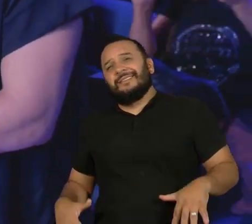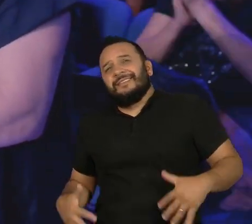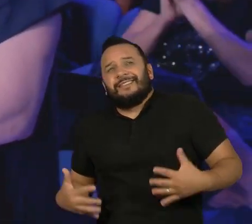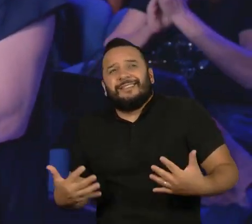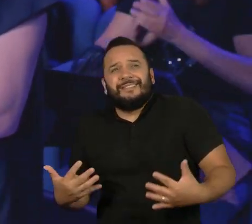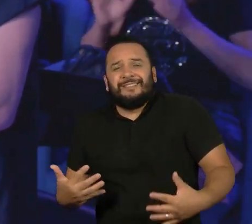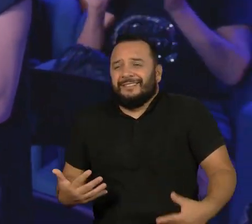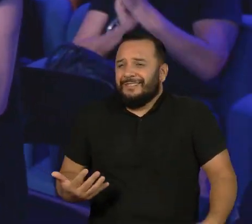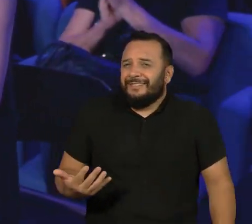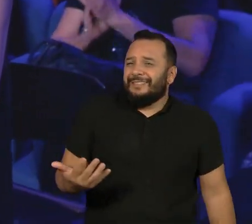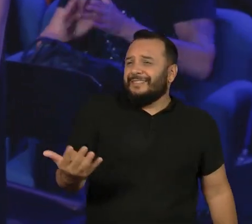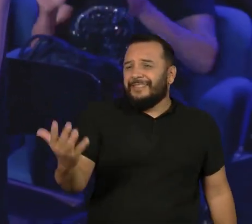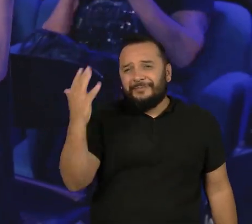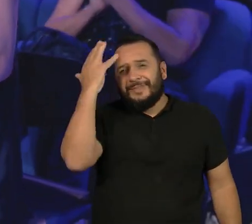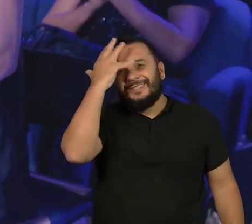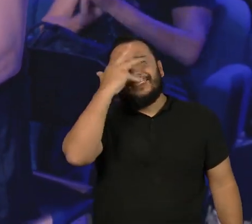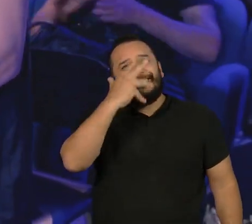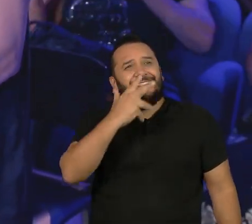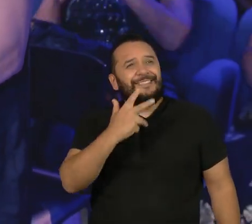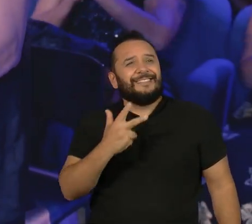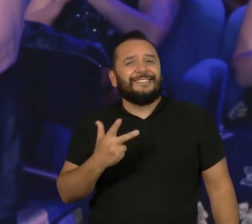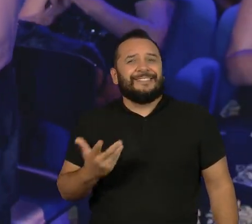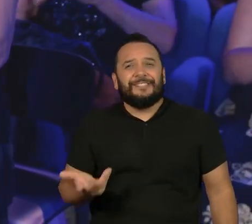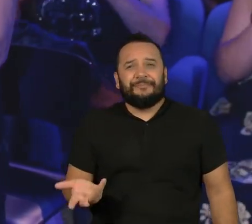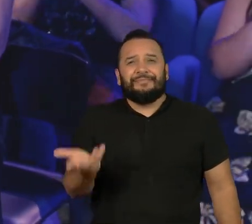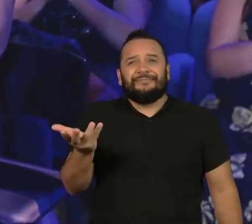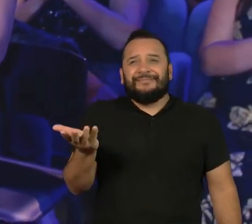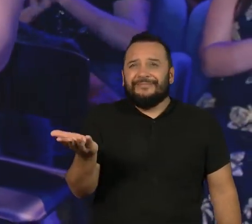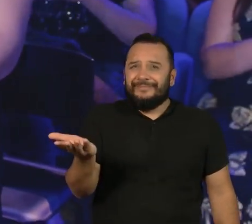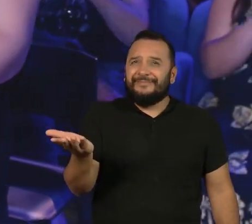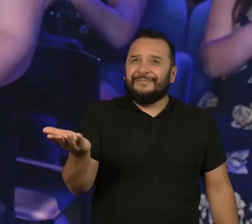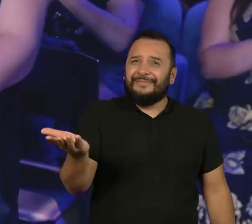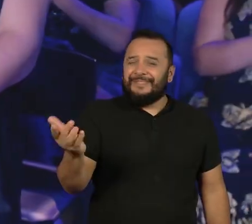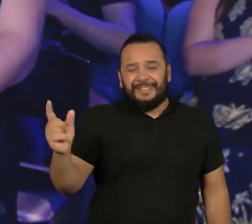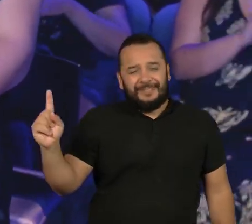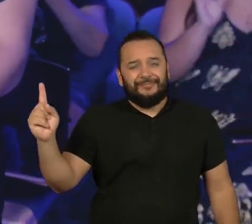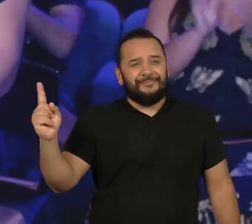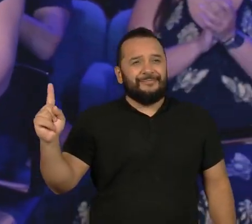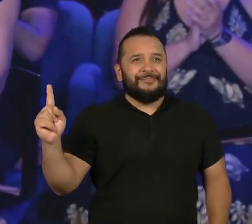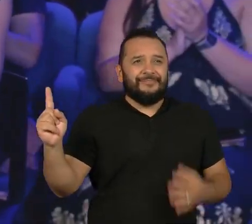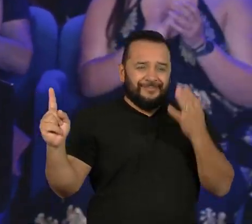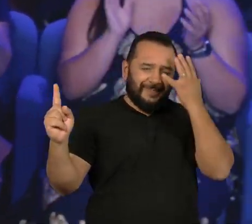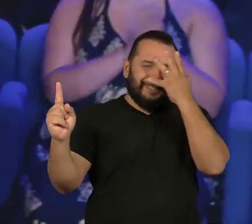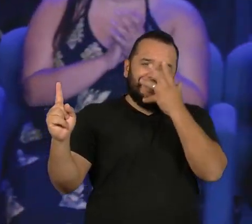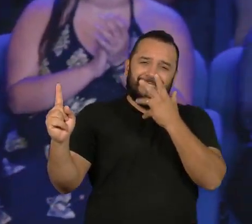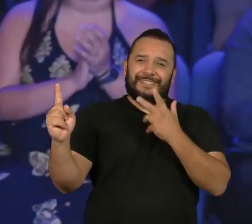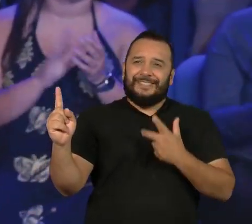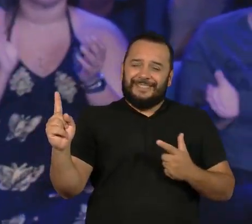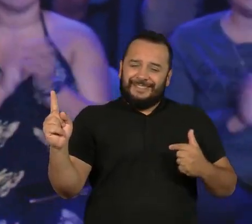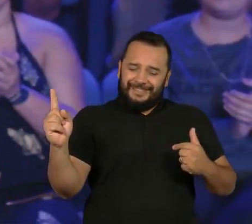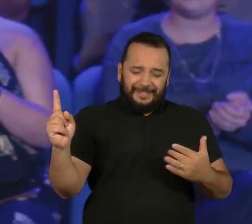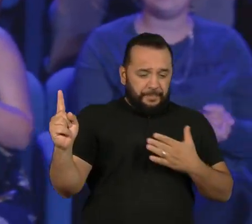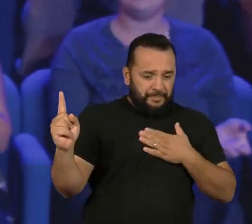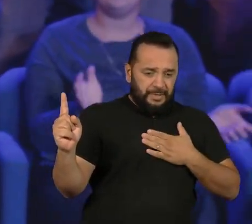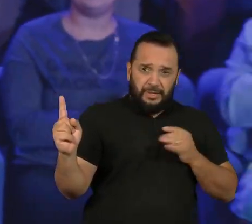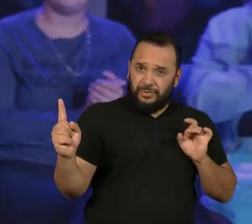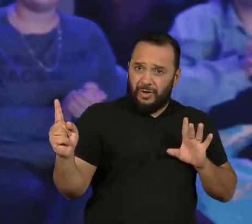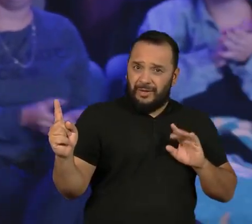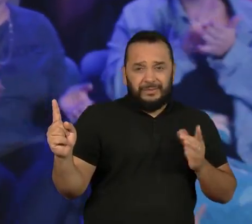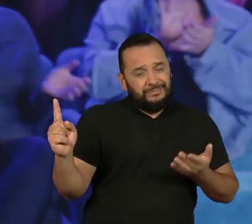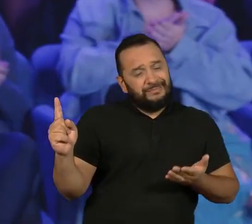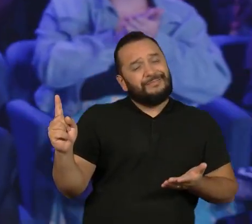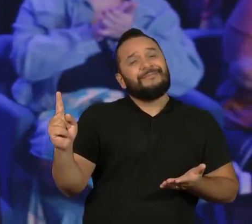Ah, a beleza que existe. A beleza que não é só minha,